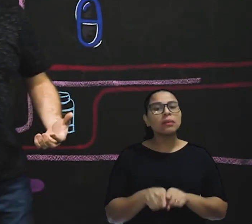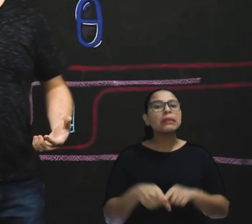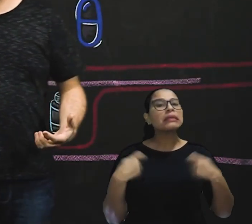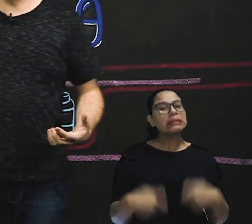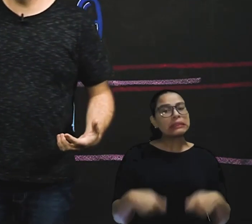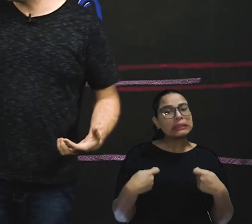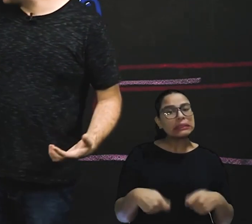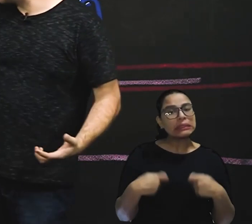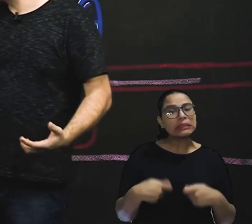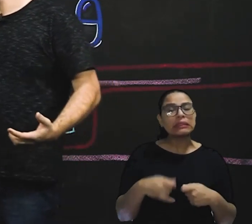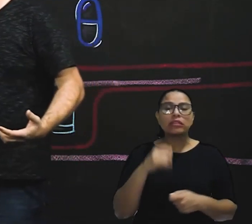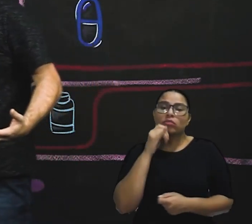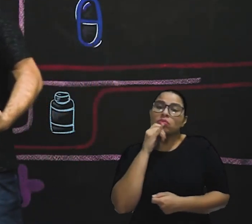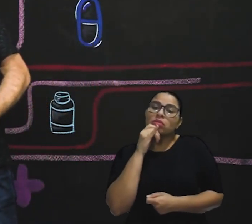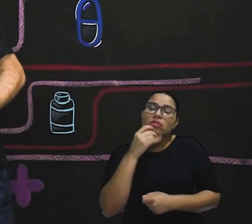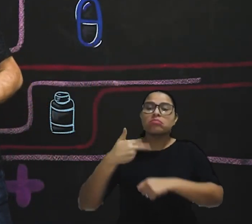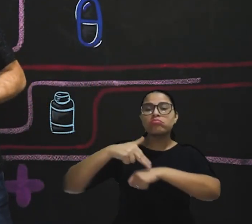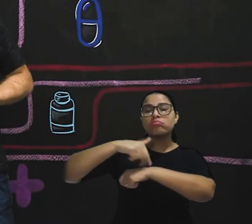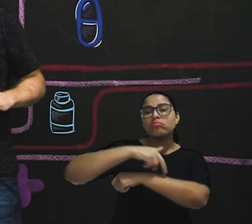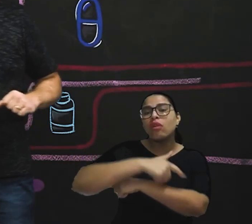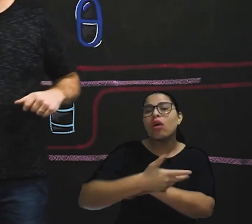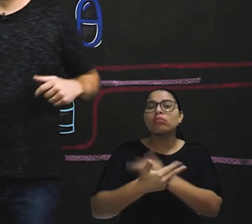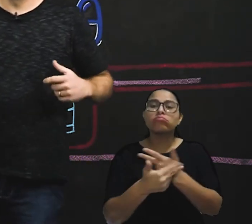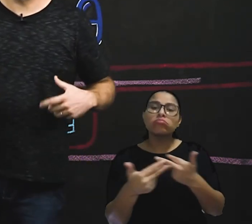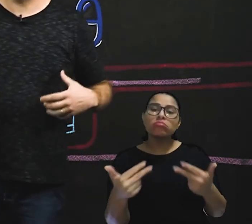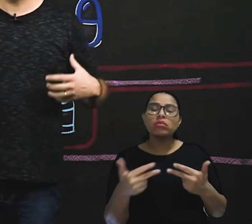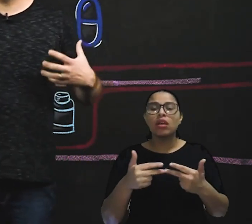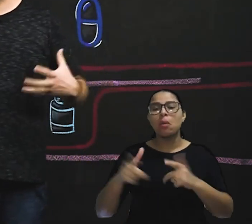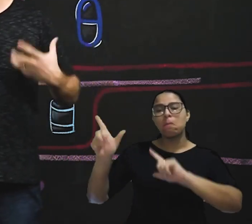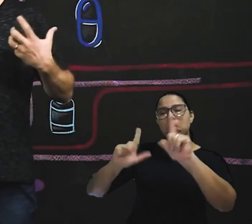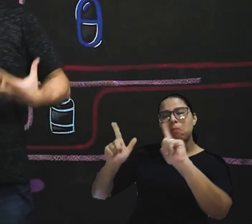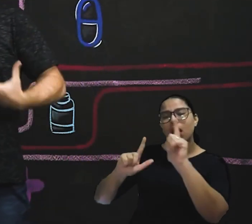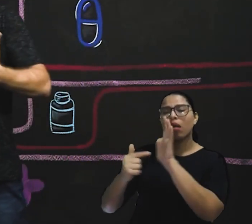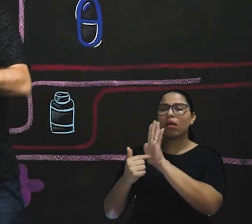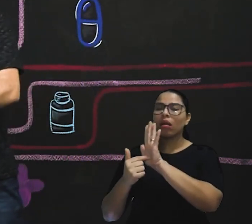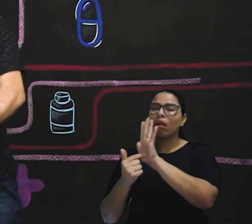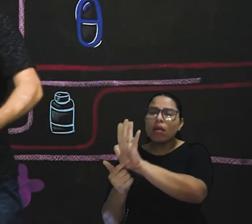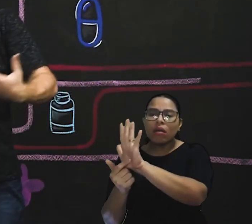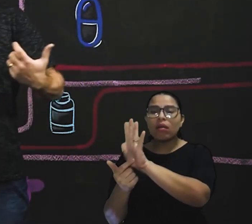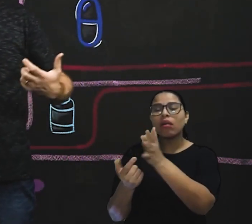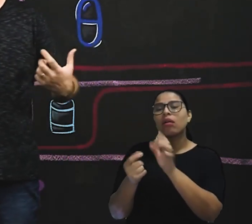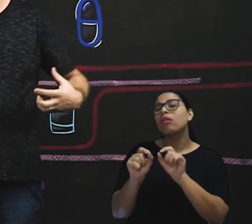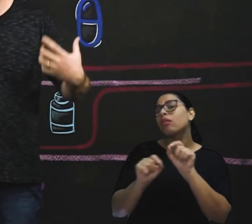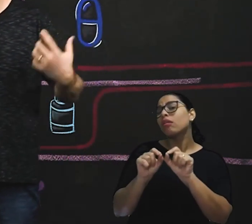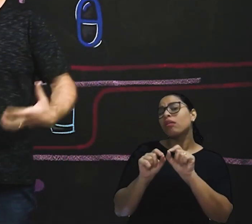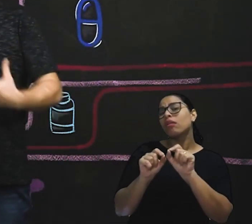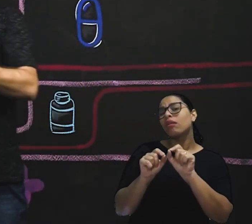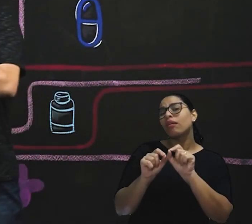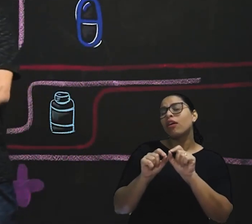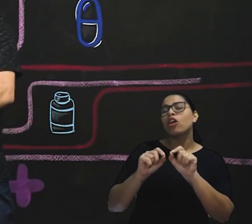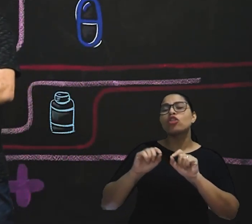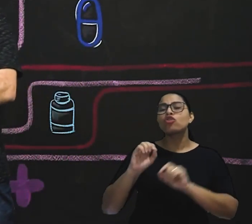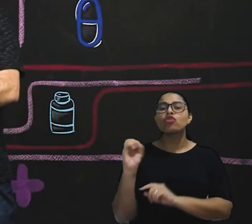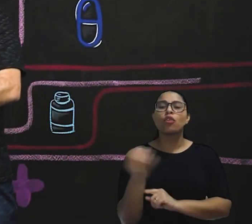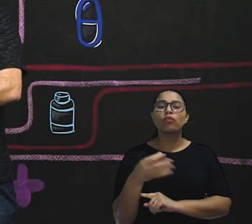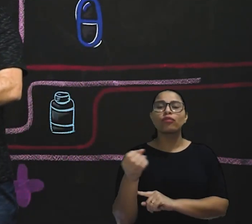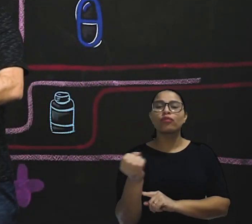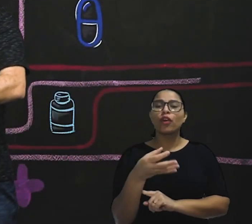criadas. A moda, através do papel da mídia, vai criar novas demandas para a geração de novos